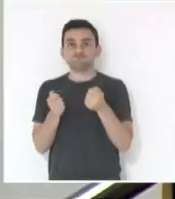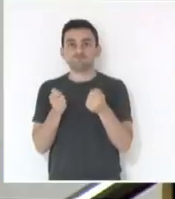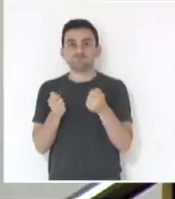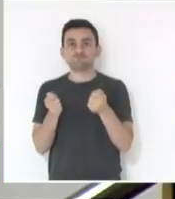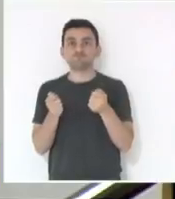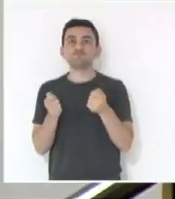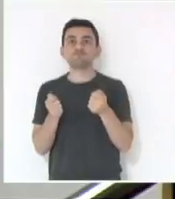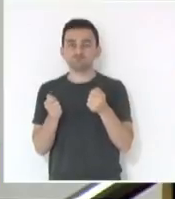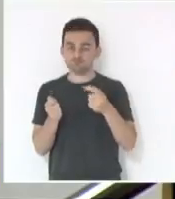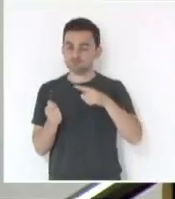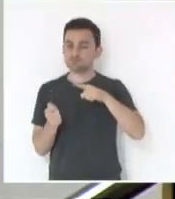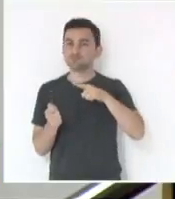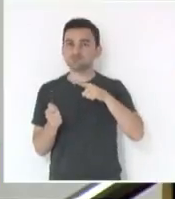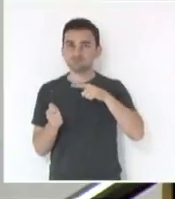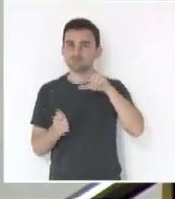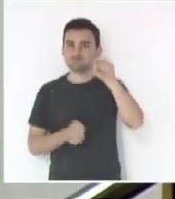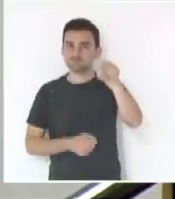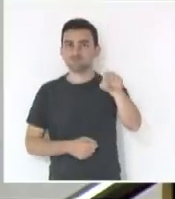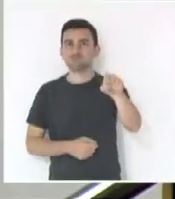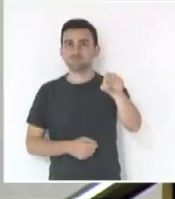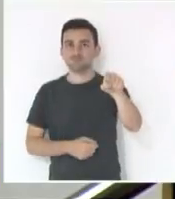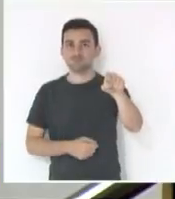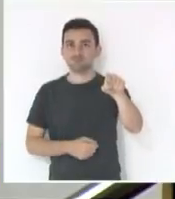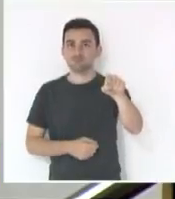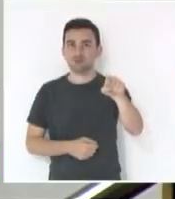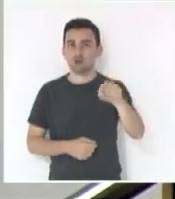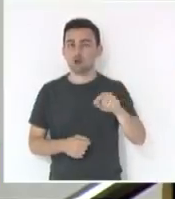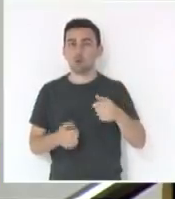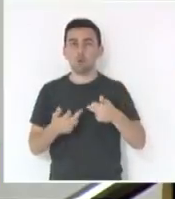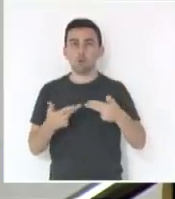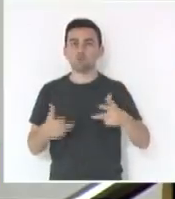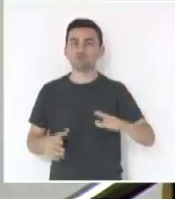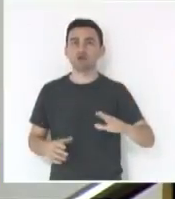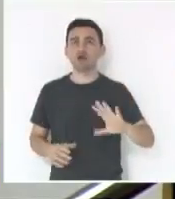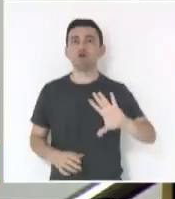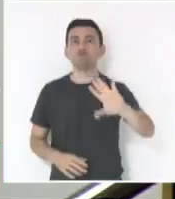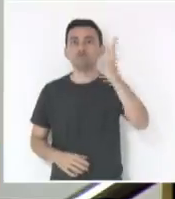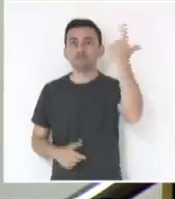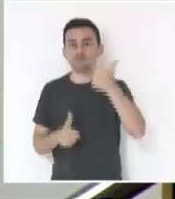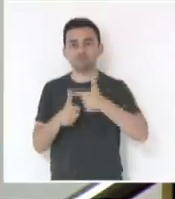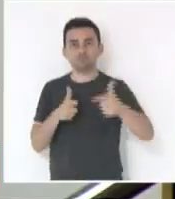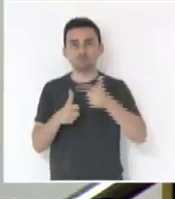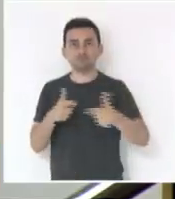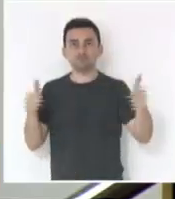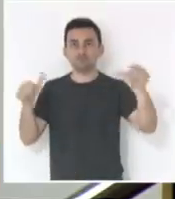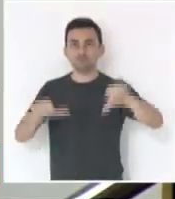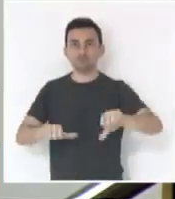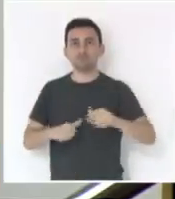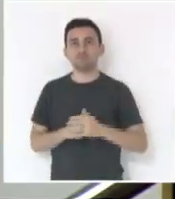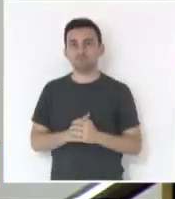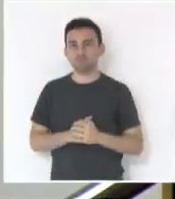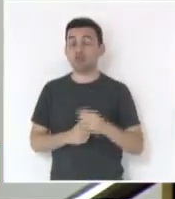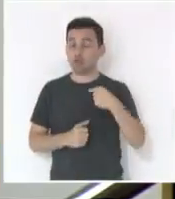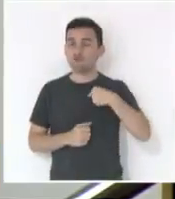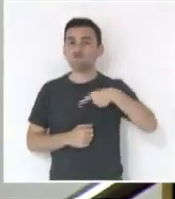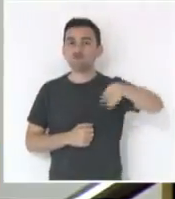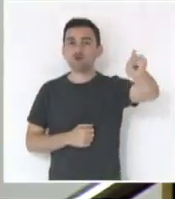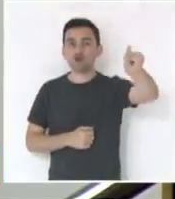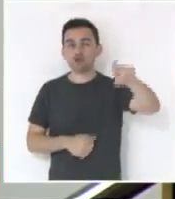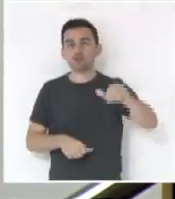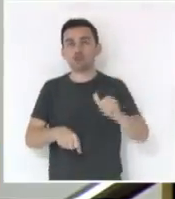sobre as intempéries, sobre crises, é inacreditável. Eu fui para Nova York conhecer